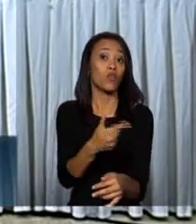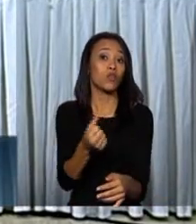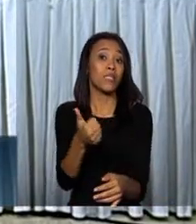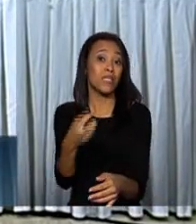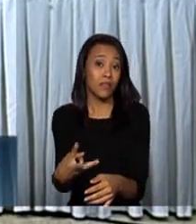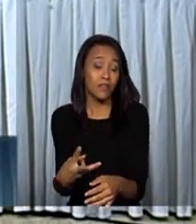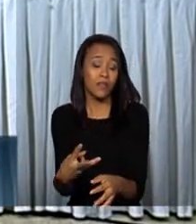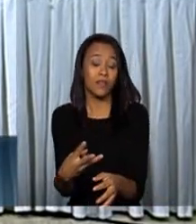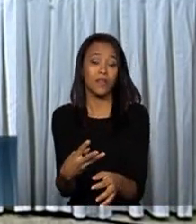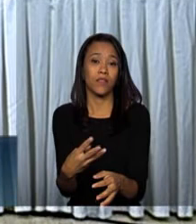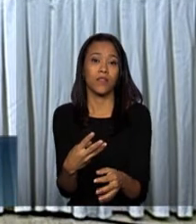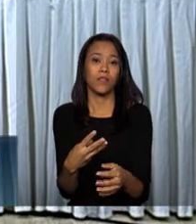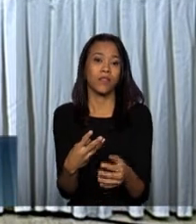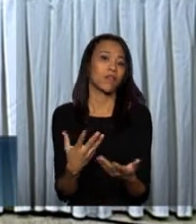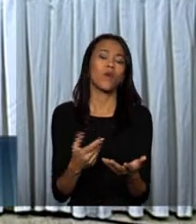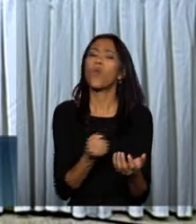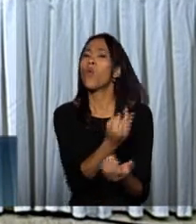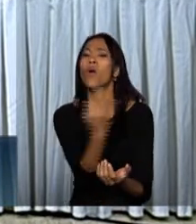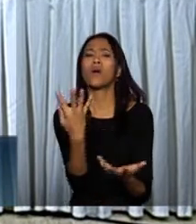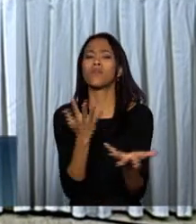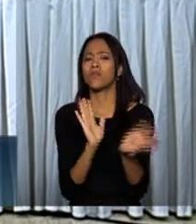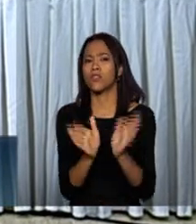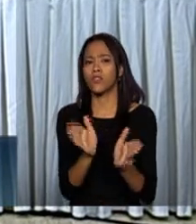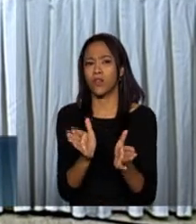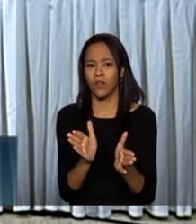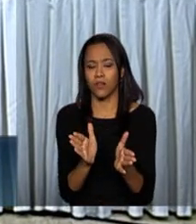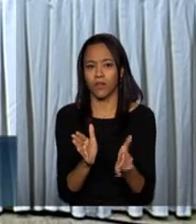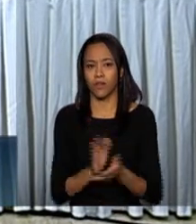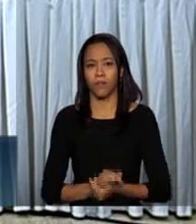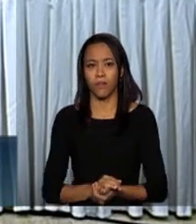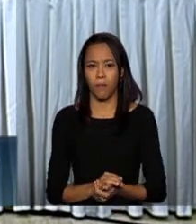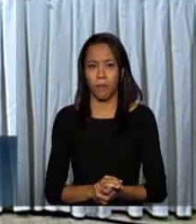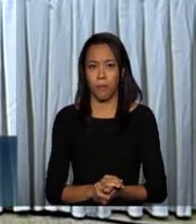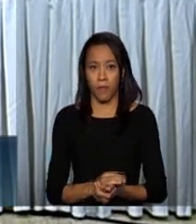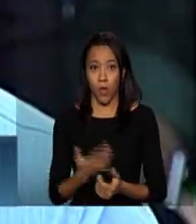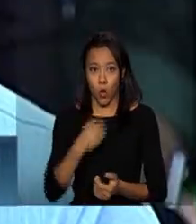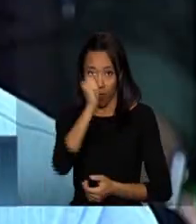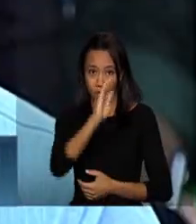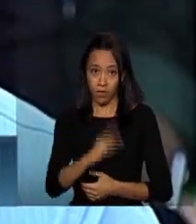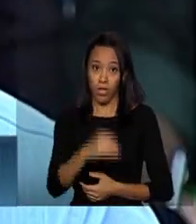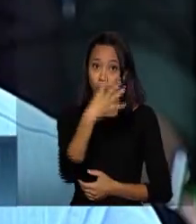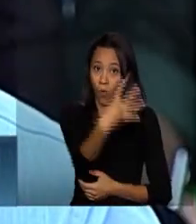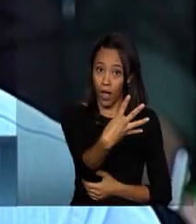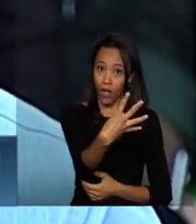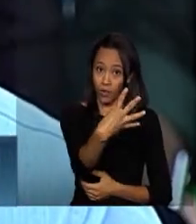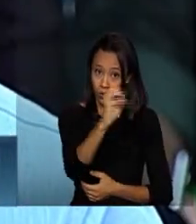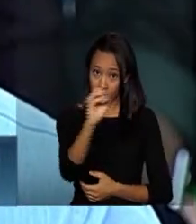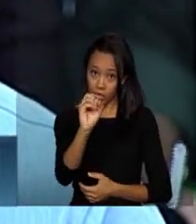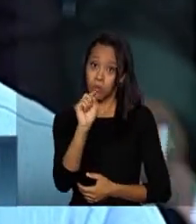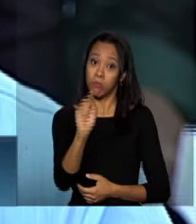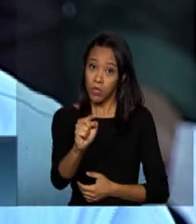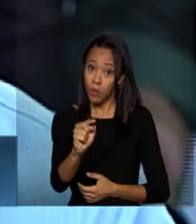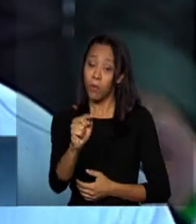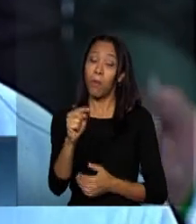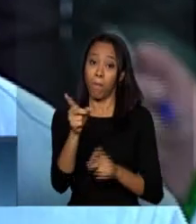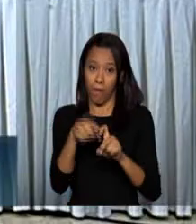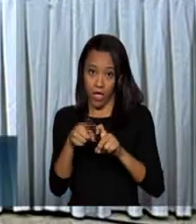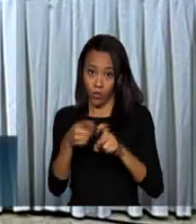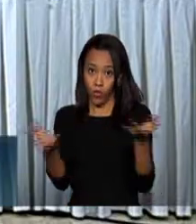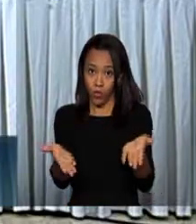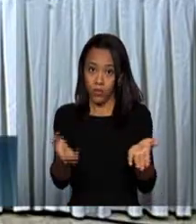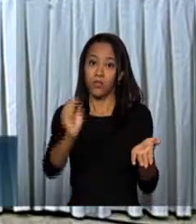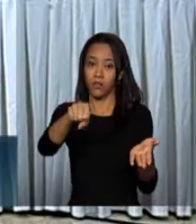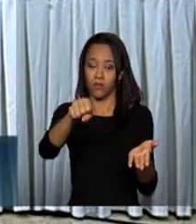374 mil é final de 2013. É um pouco mais conformando. Né? Hoje nós já estamos batendo em 400. Passamos por 400. Podemos mil. Dizer que o Brasil tem cerca de 400 mil médicos, então. Hoje sim. Hoje sim. Porque obrigado.